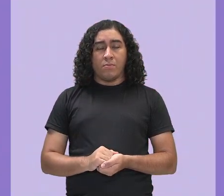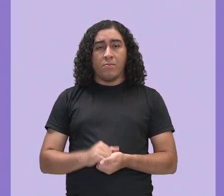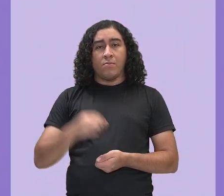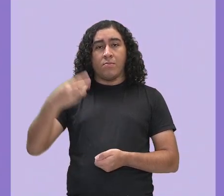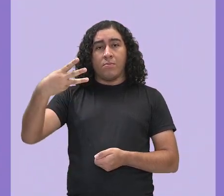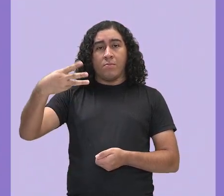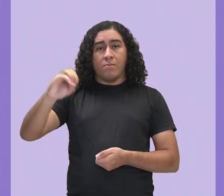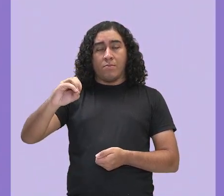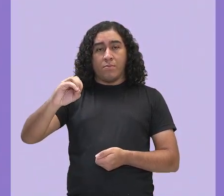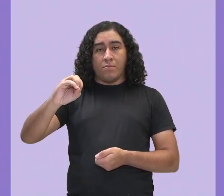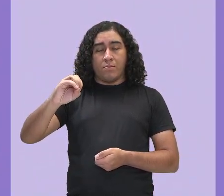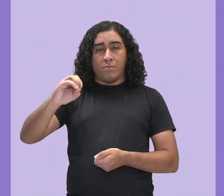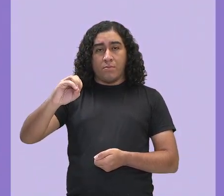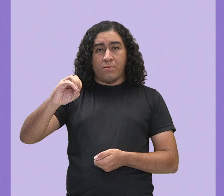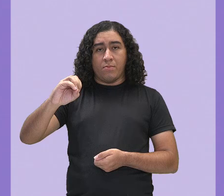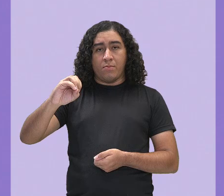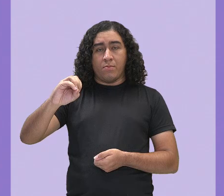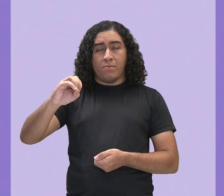30,